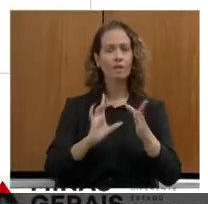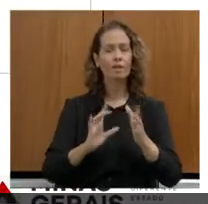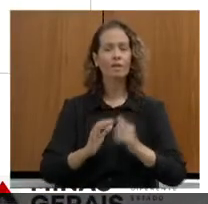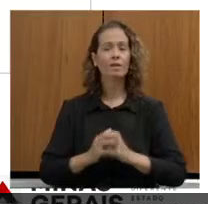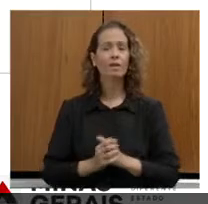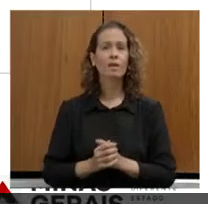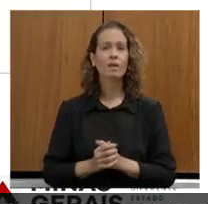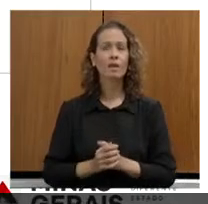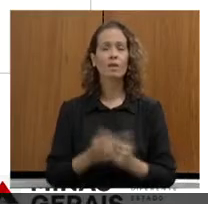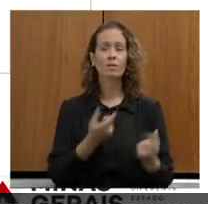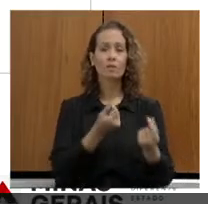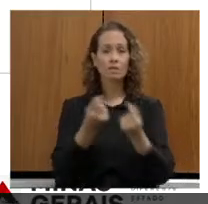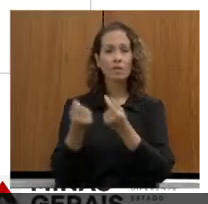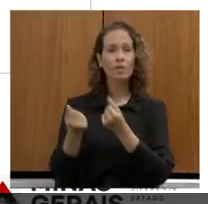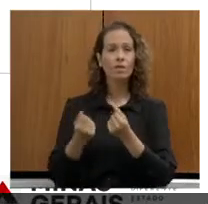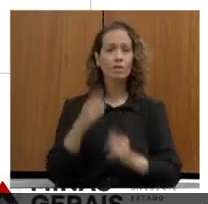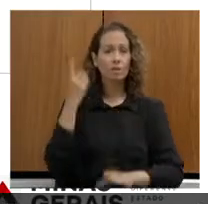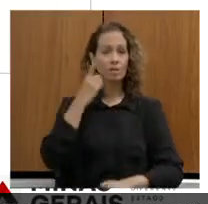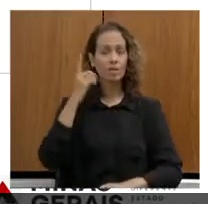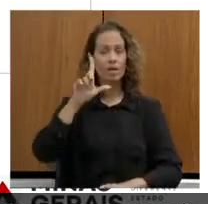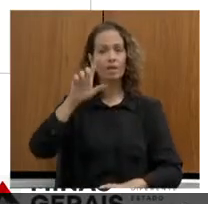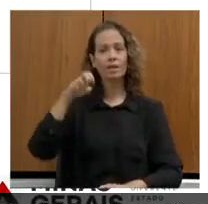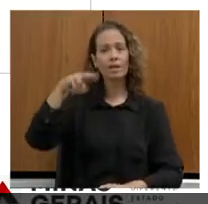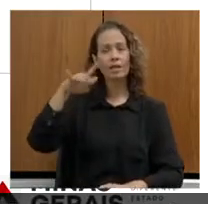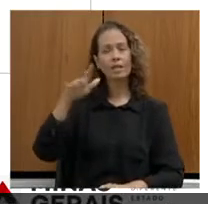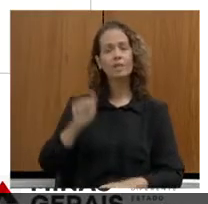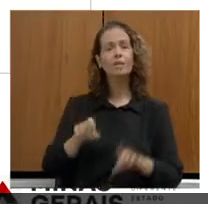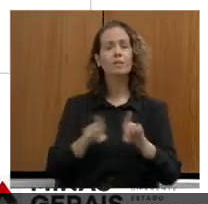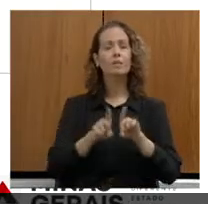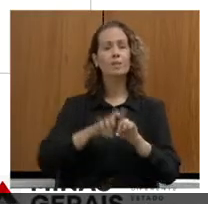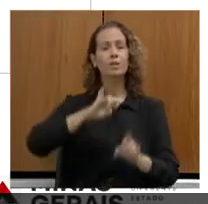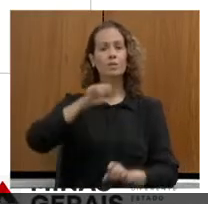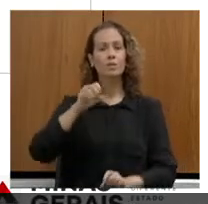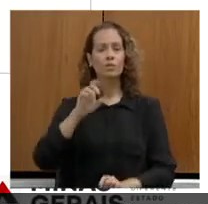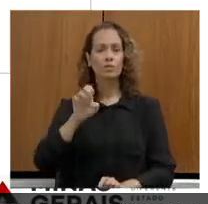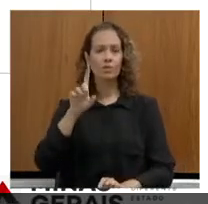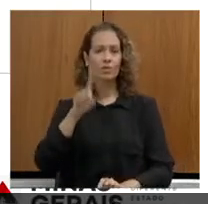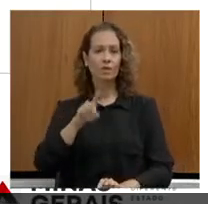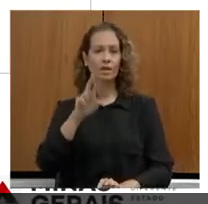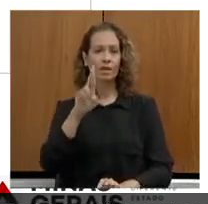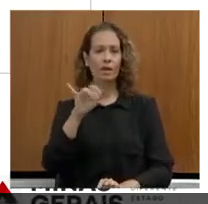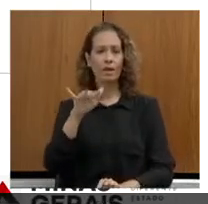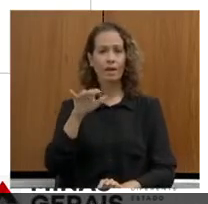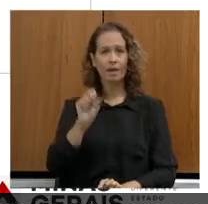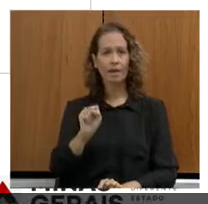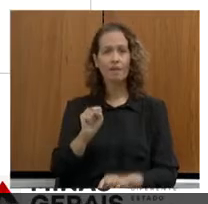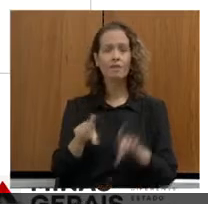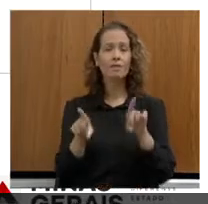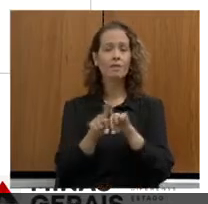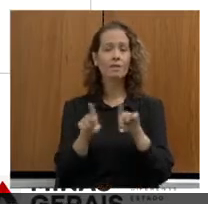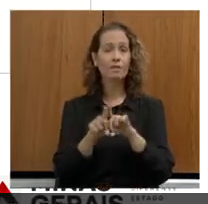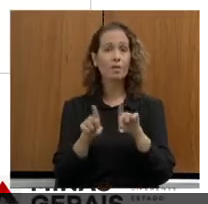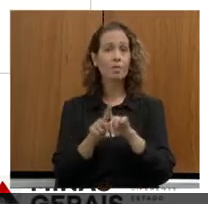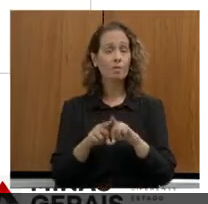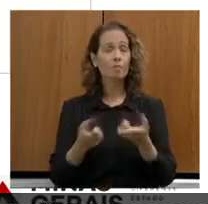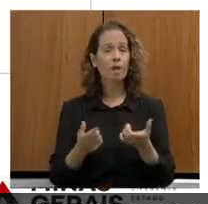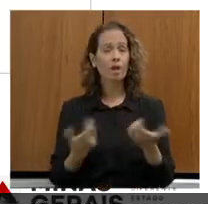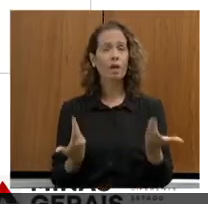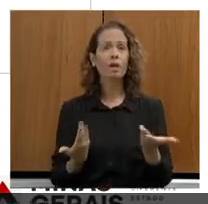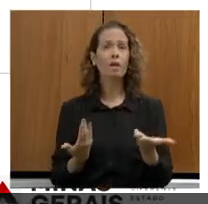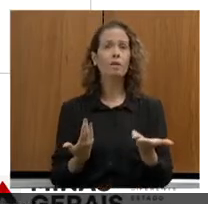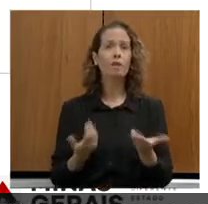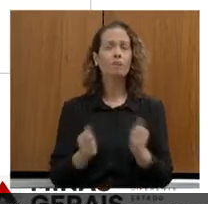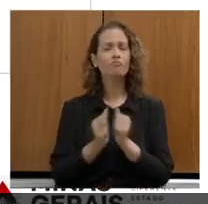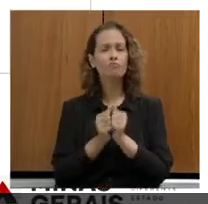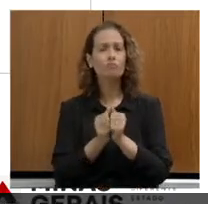valores aí Deputado A Leninha que é muito próxima né e do tal do Zé Reis muito próximos a unimontes o Deputado José Reis também é bastante próximo a